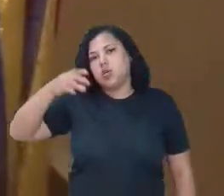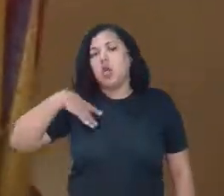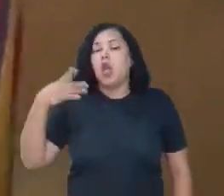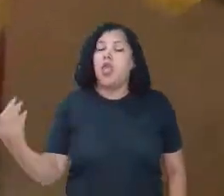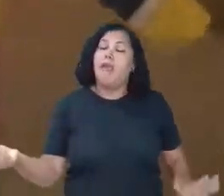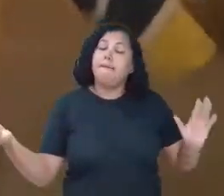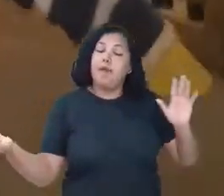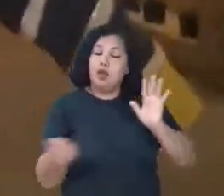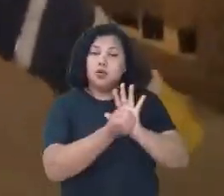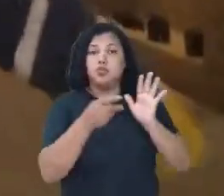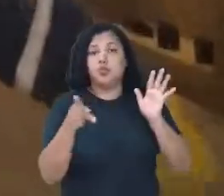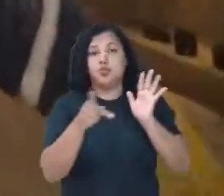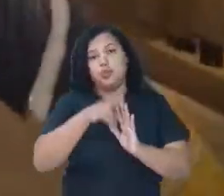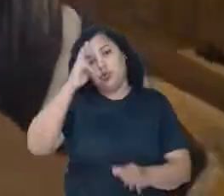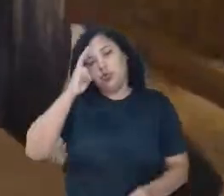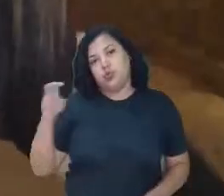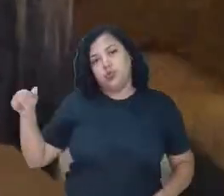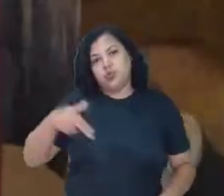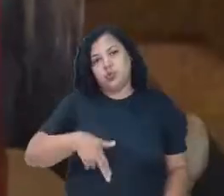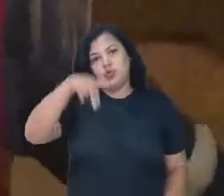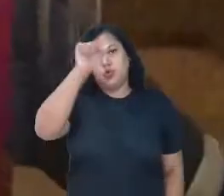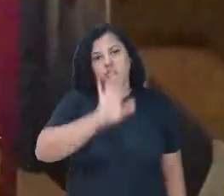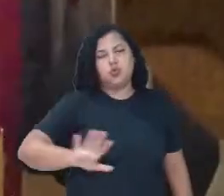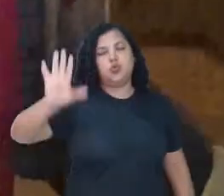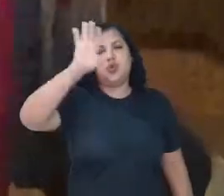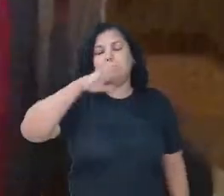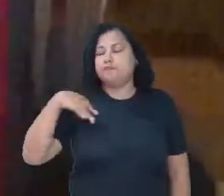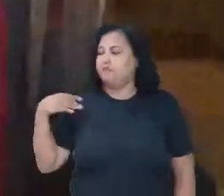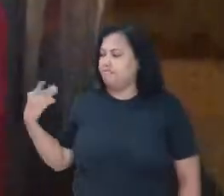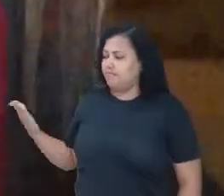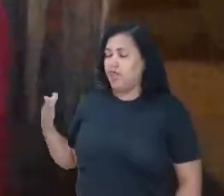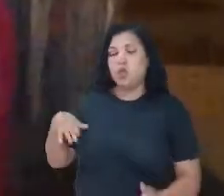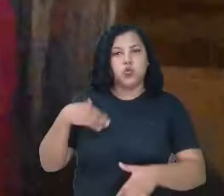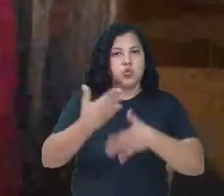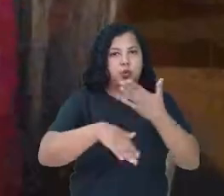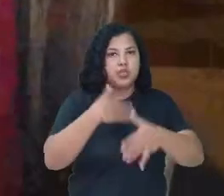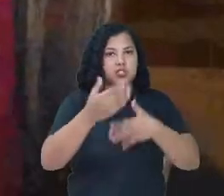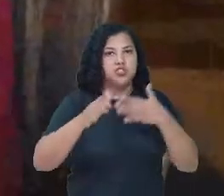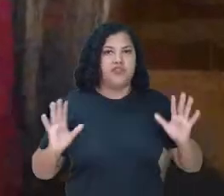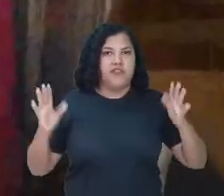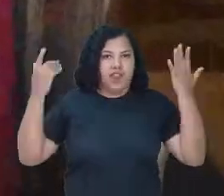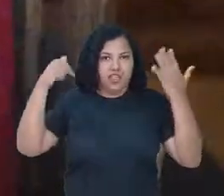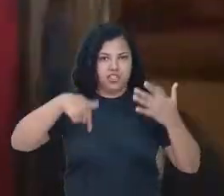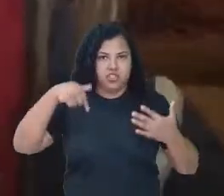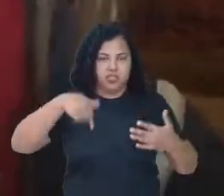Nordeste, dos folguedos populares, dos ciclos de festividades do Nordeste.